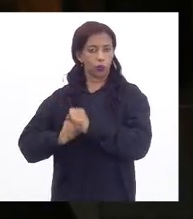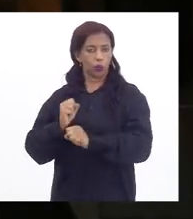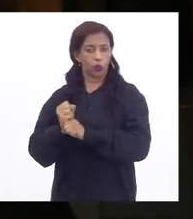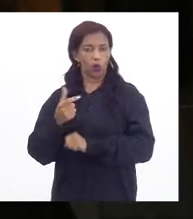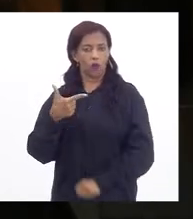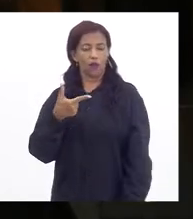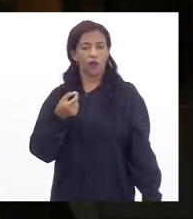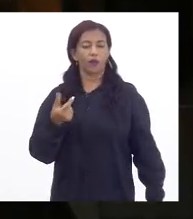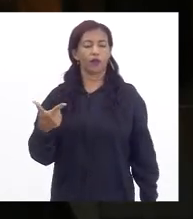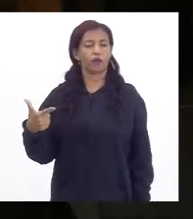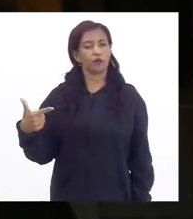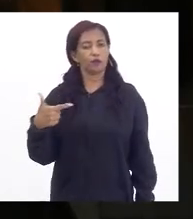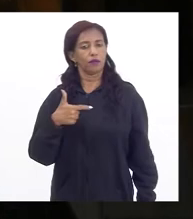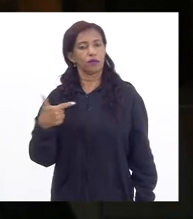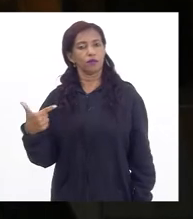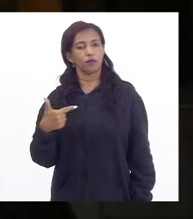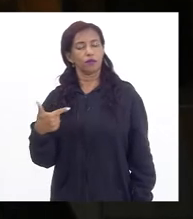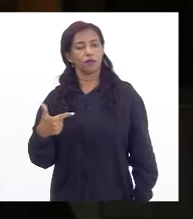para 2022.